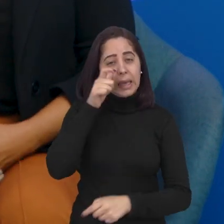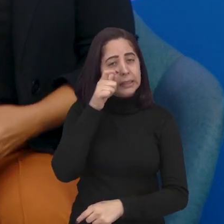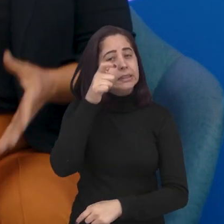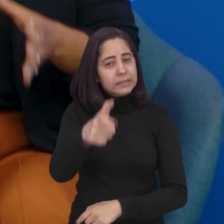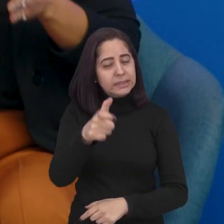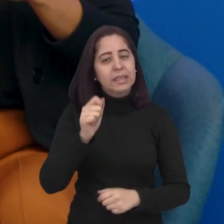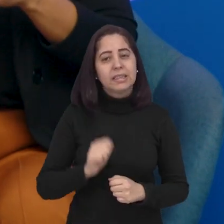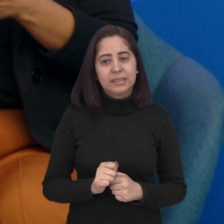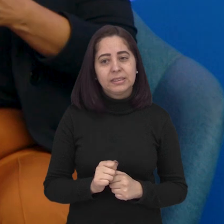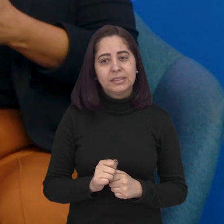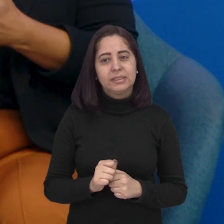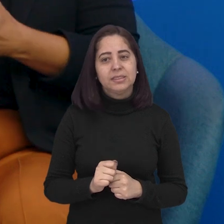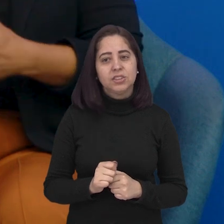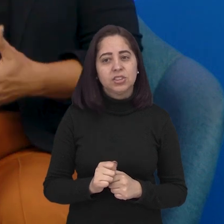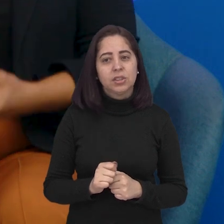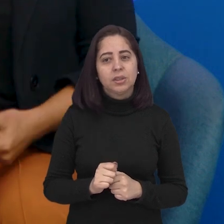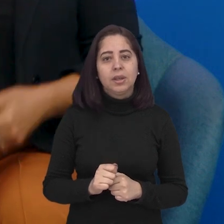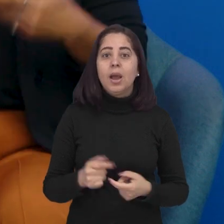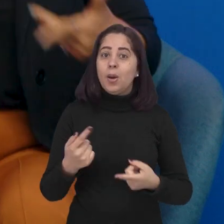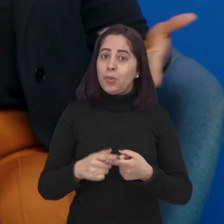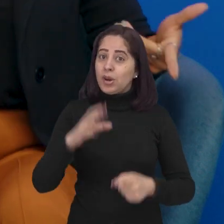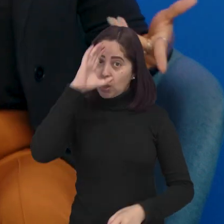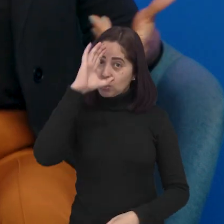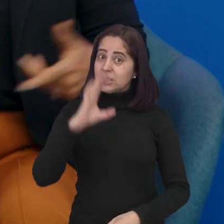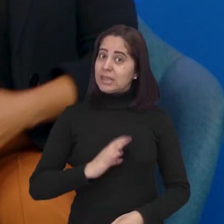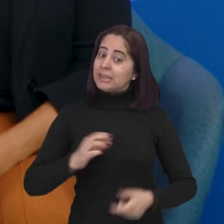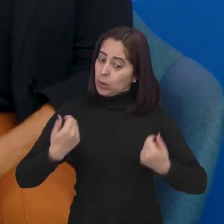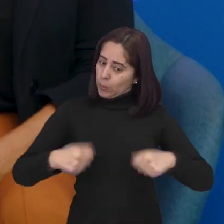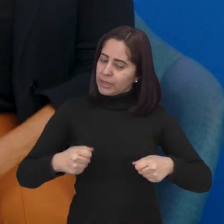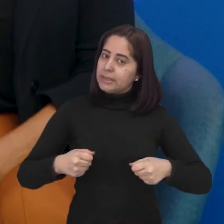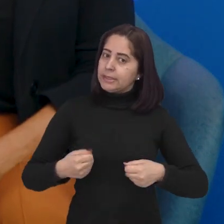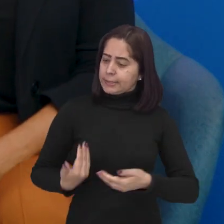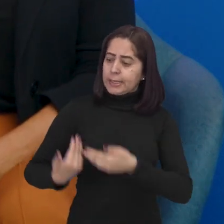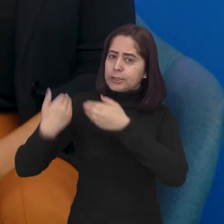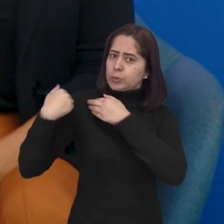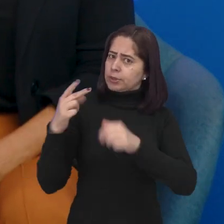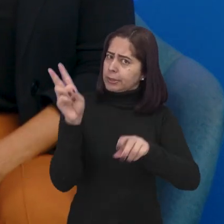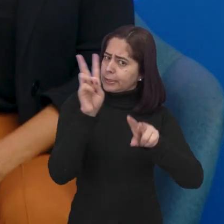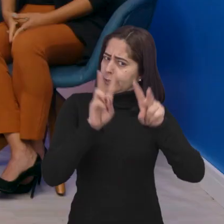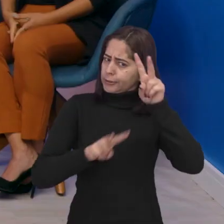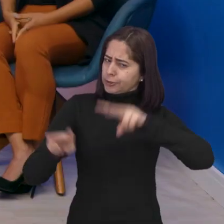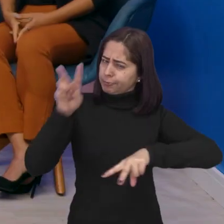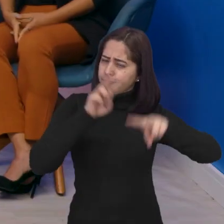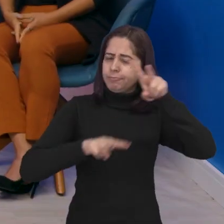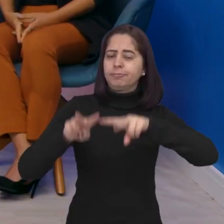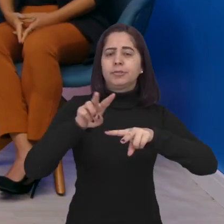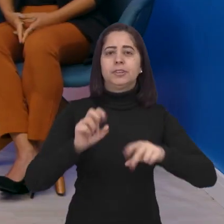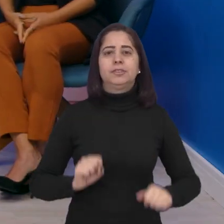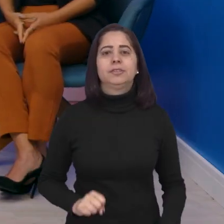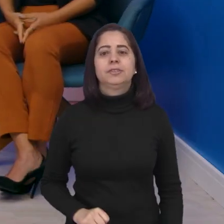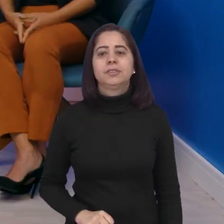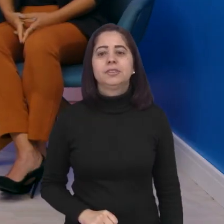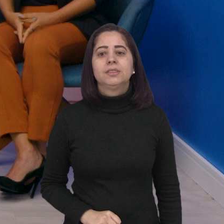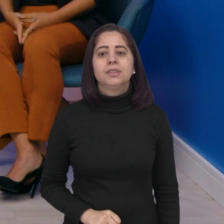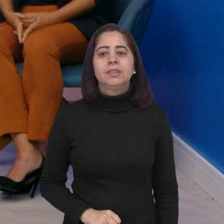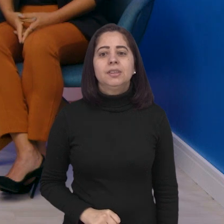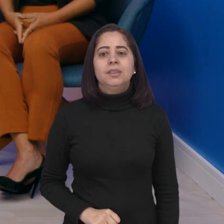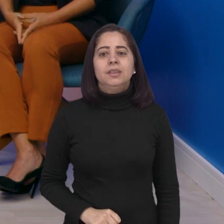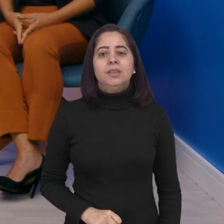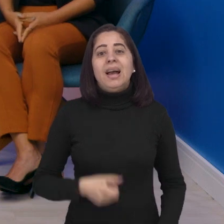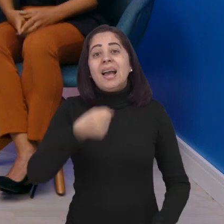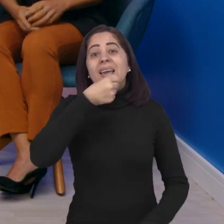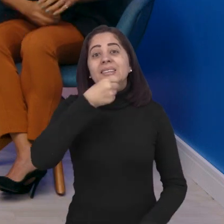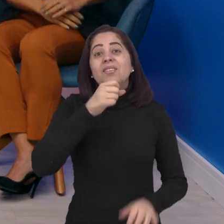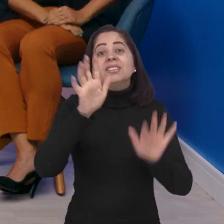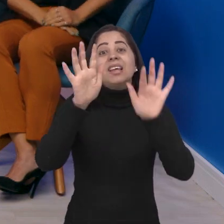sempre interessante a gente estar em cima fiscalizando, porque é papel do eleitor também fiscalizar, né? Exatamente. Então é isso, gente. Encerramos